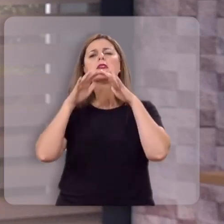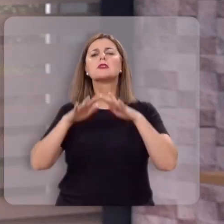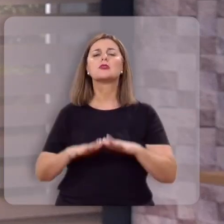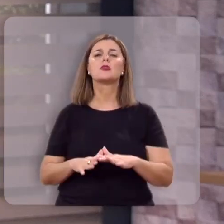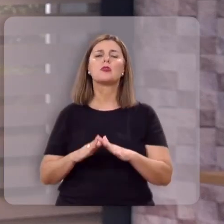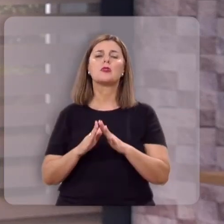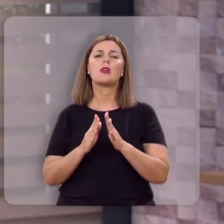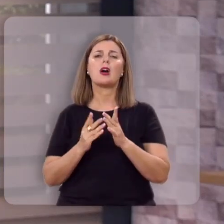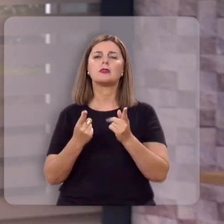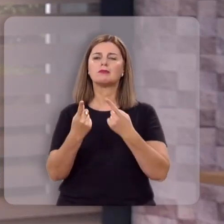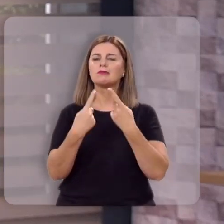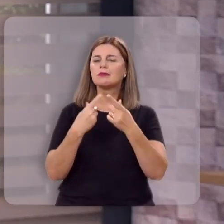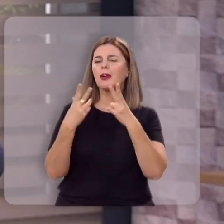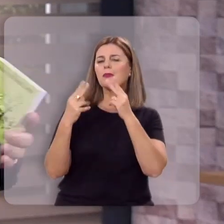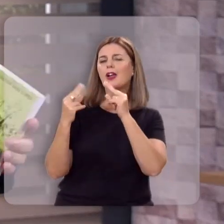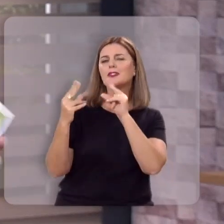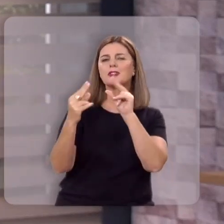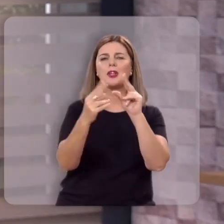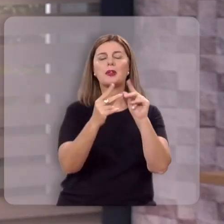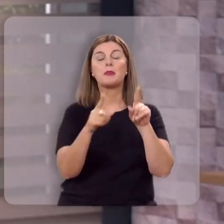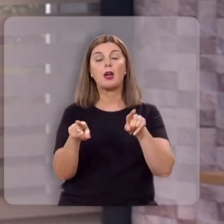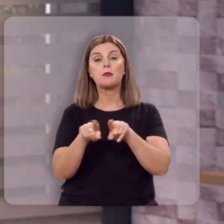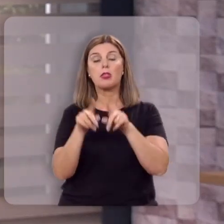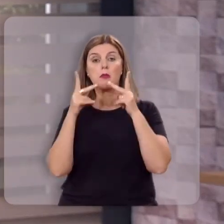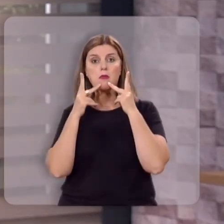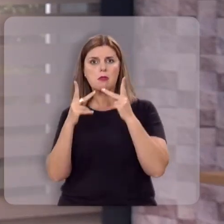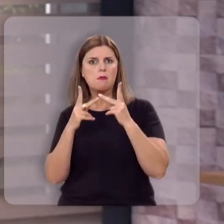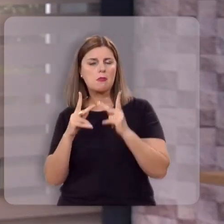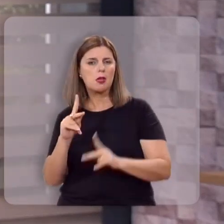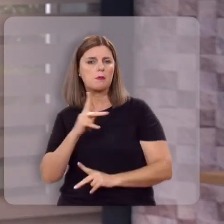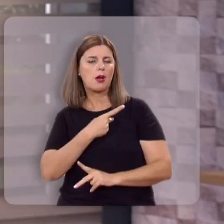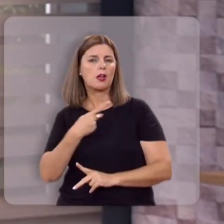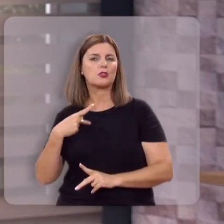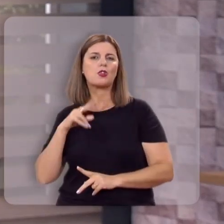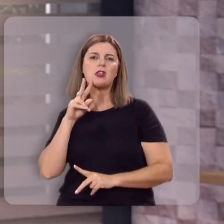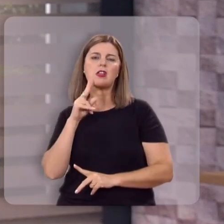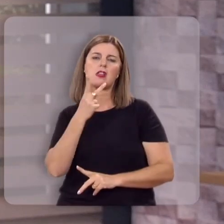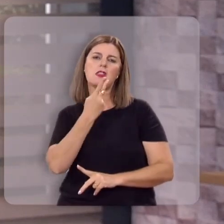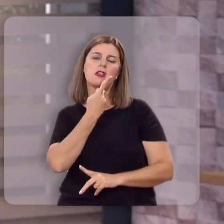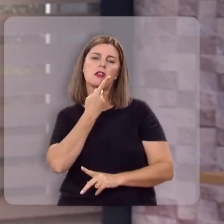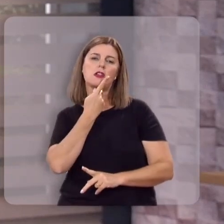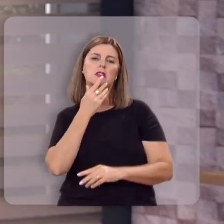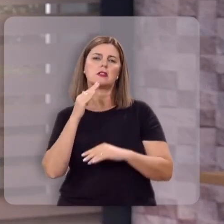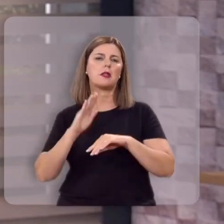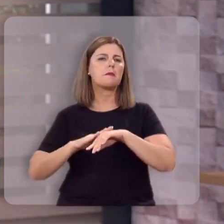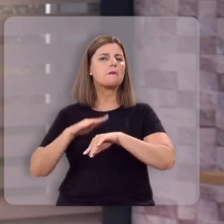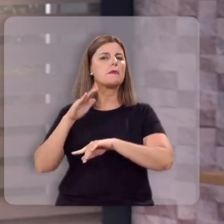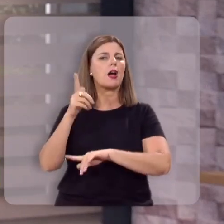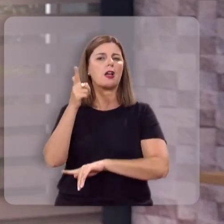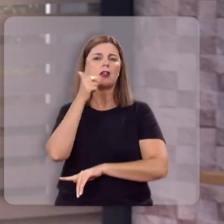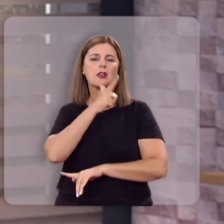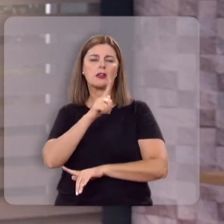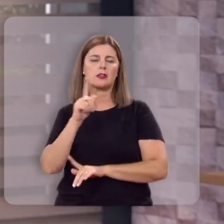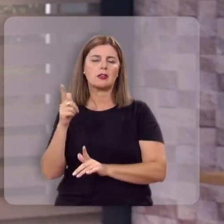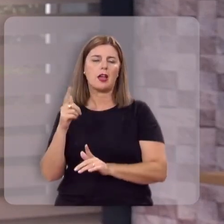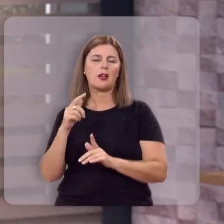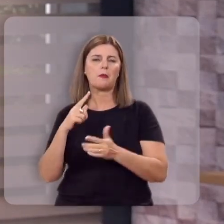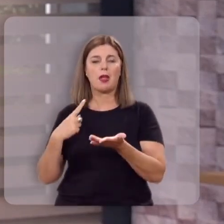abençoado pelo nosso bate-papo, também pela mensagem trazida pelo Reverendo Hernandes e, acima de tudo, se